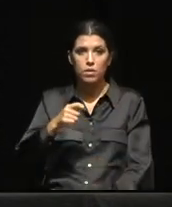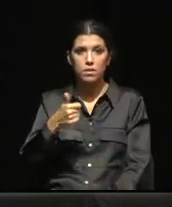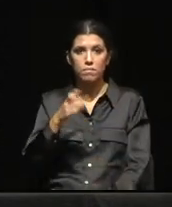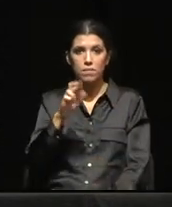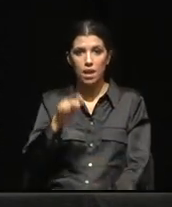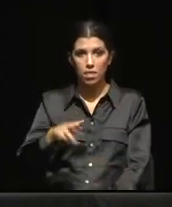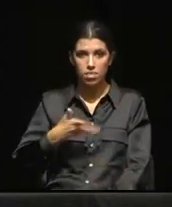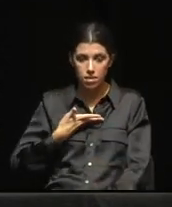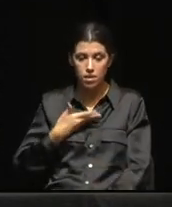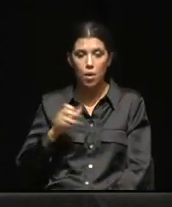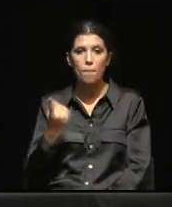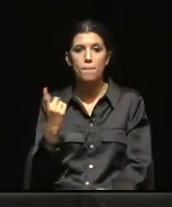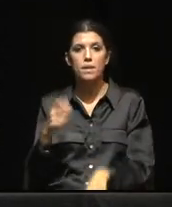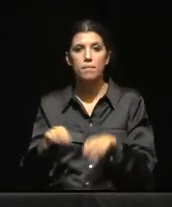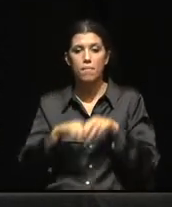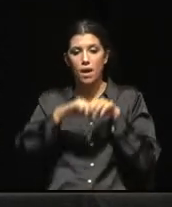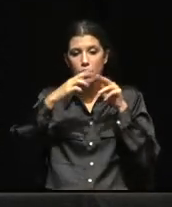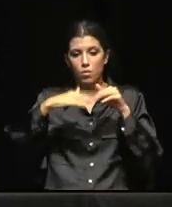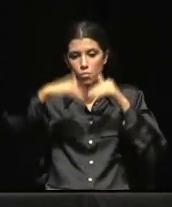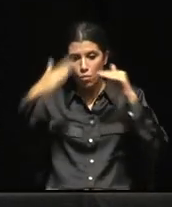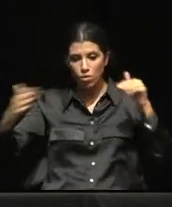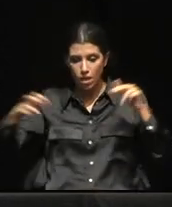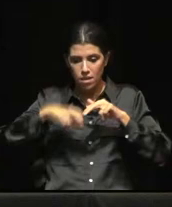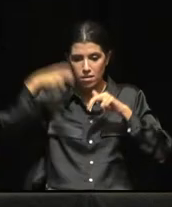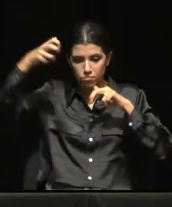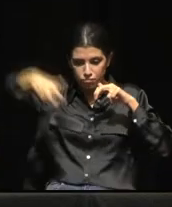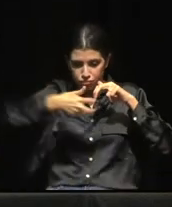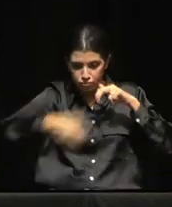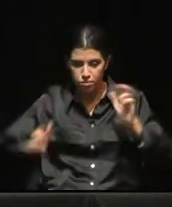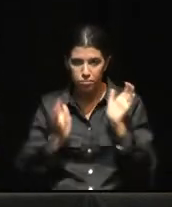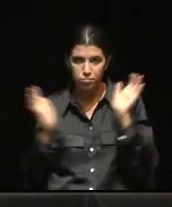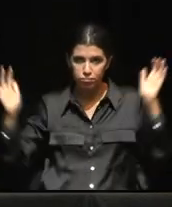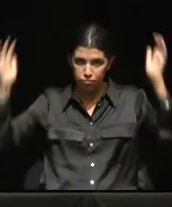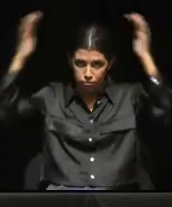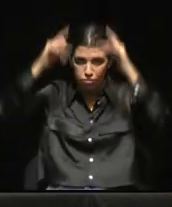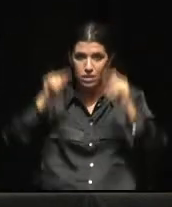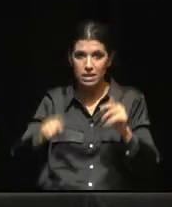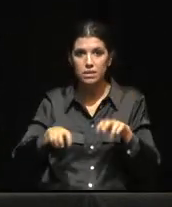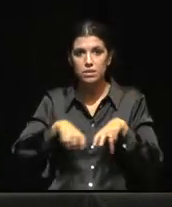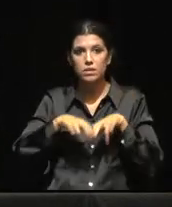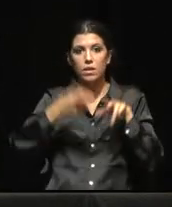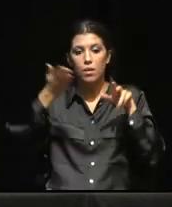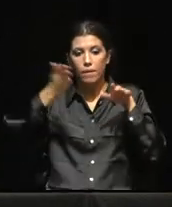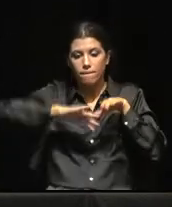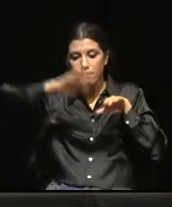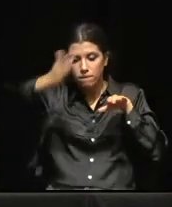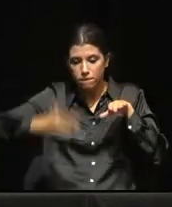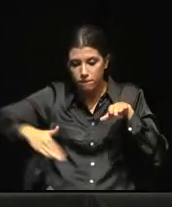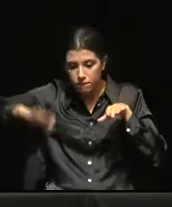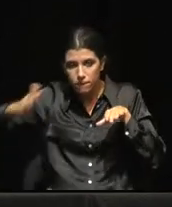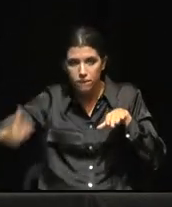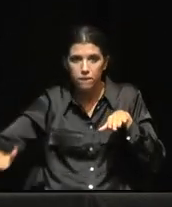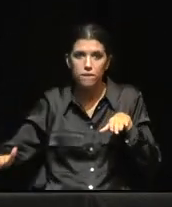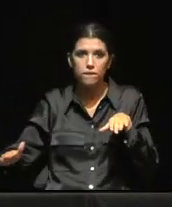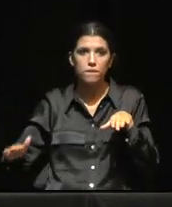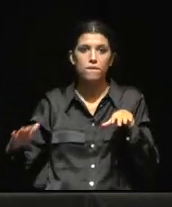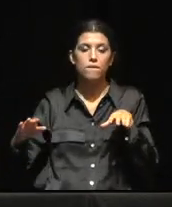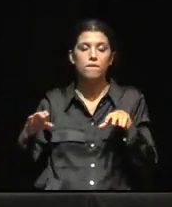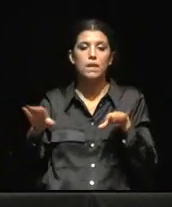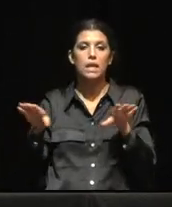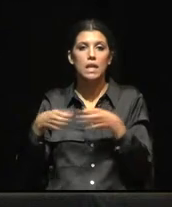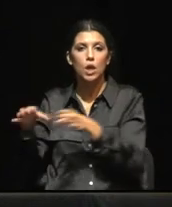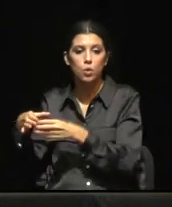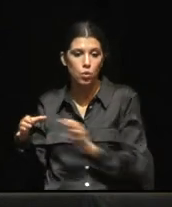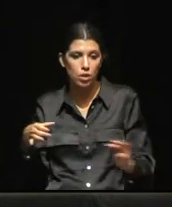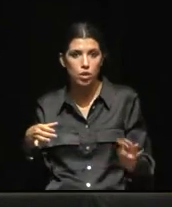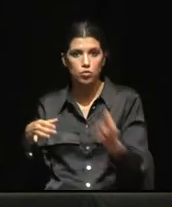onde fez o seu primeiro salto da modalidade e foi através do base jumping saltando de bases fixas na nas quatro categorias que